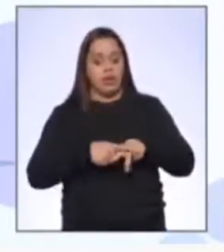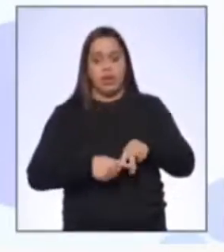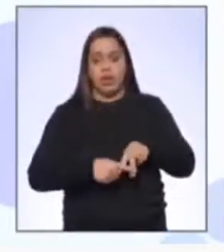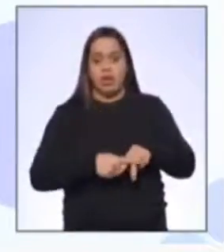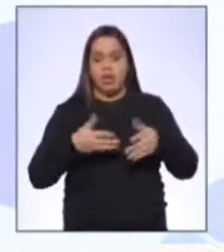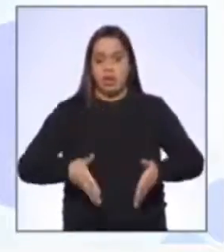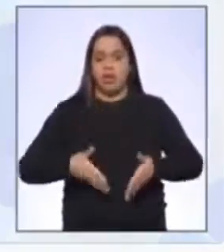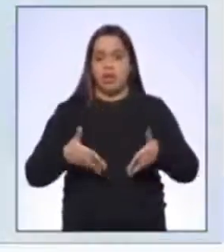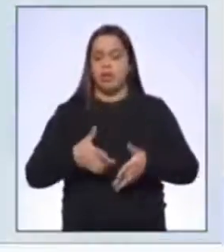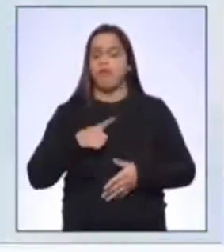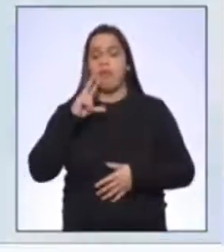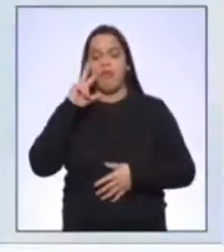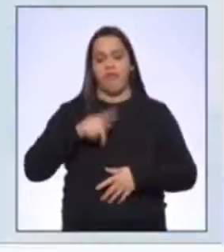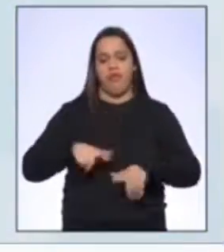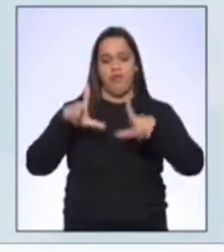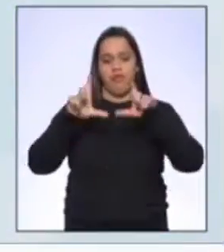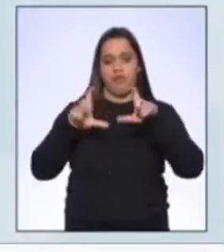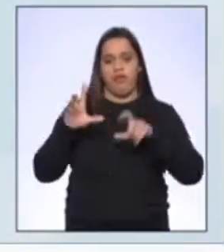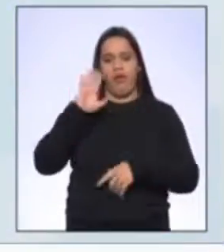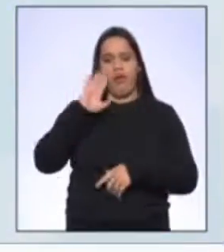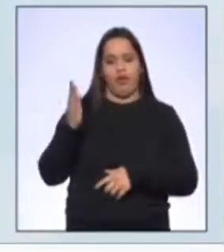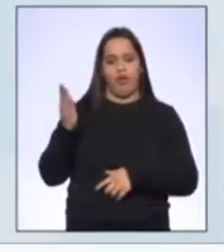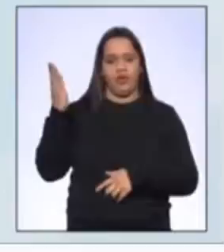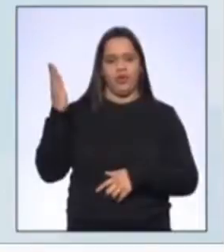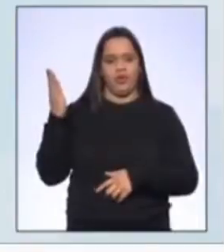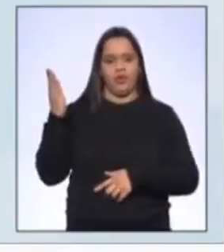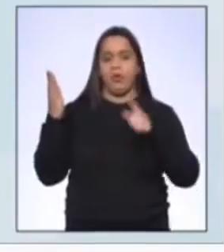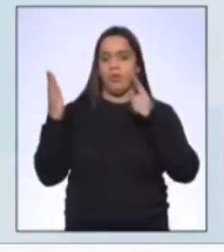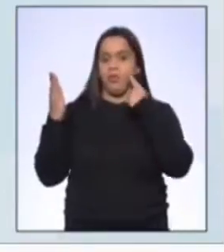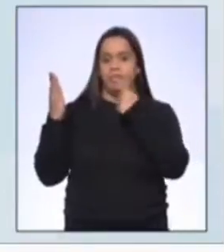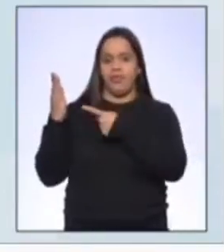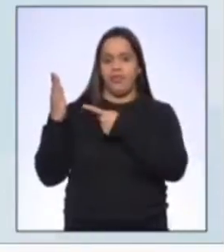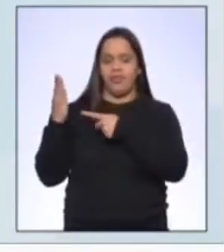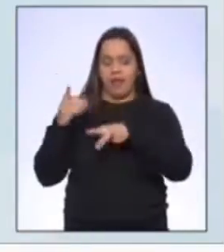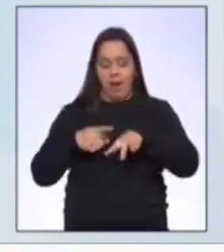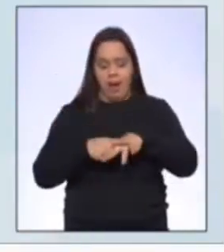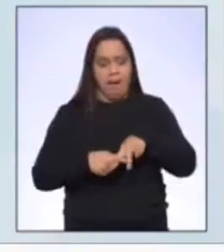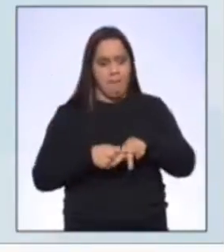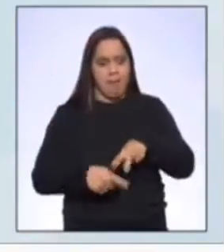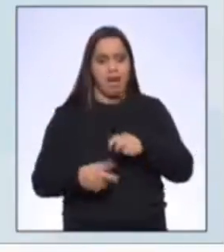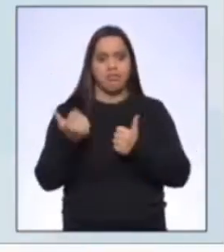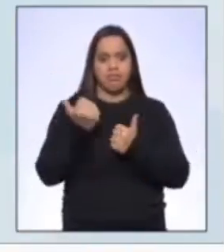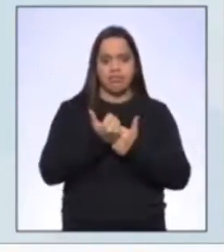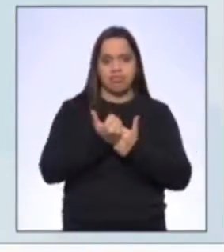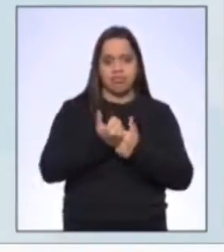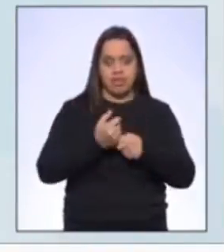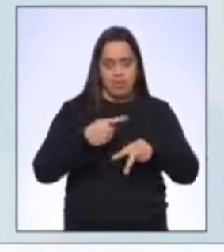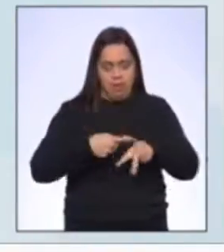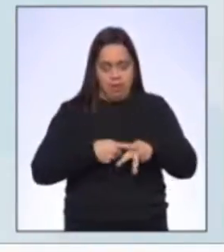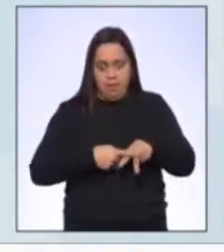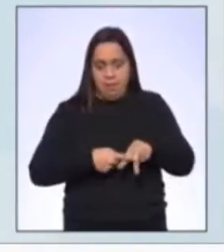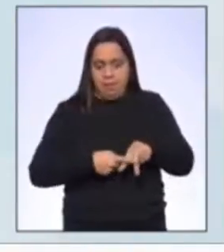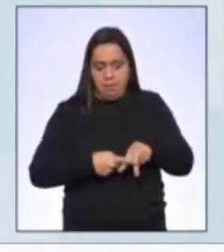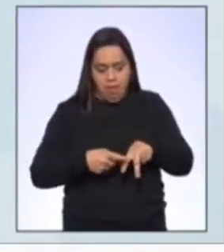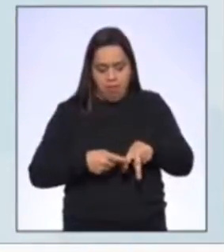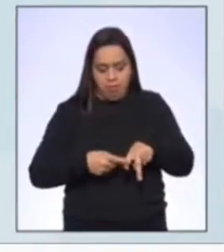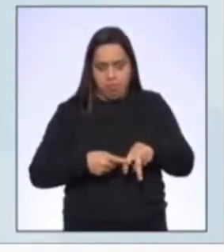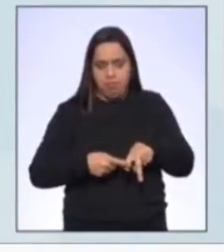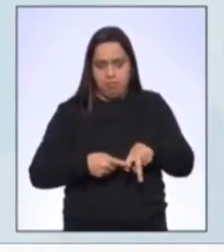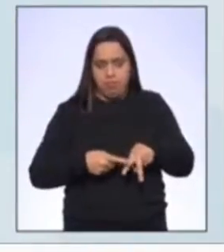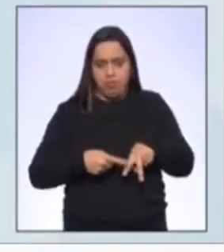interessante olha só esse atleta com o uso de próteses vocês estão vendo aqui do joelho para baixo